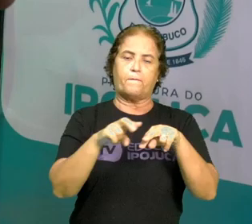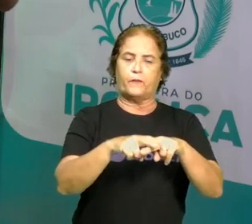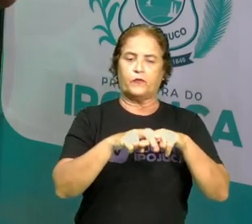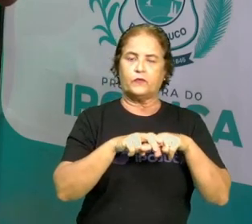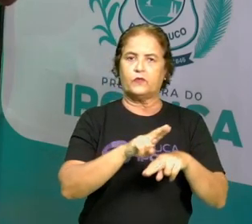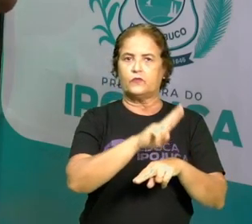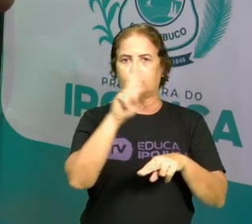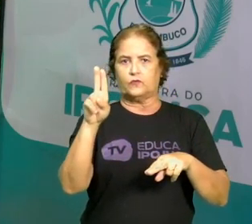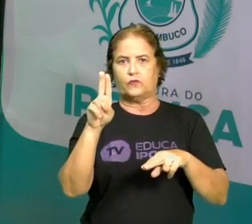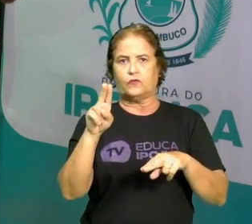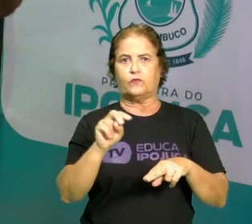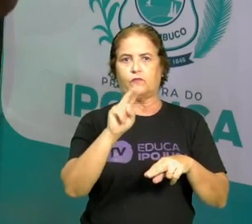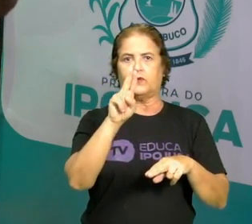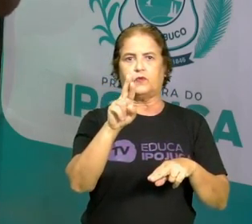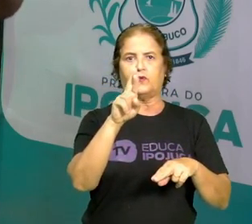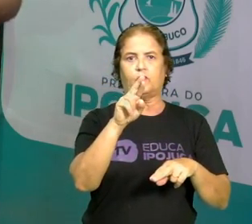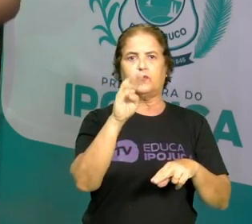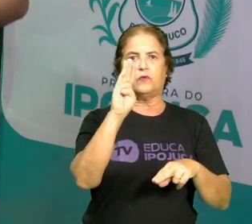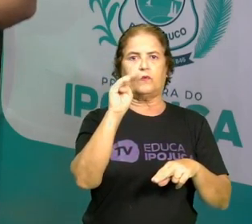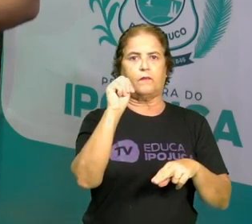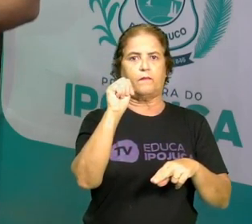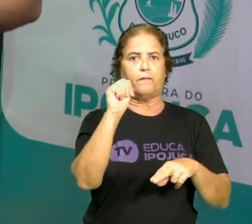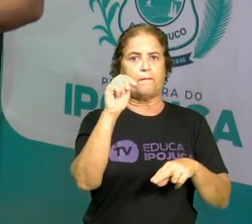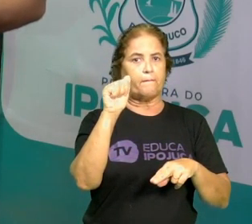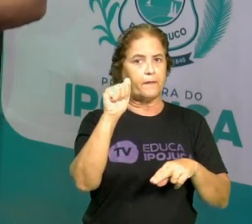urbano significa de muita gente.